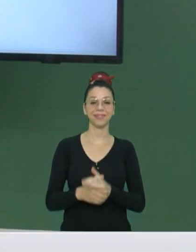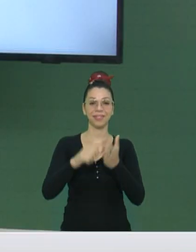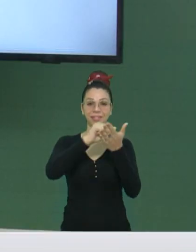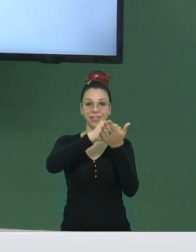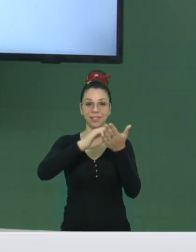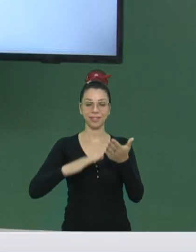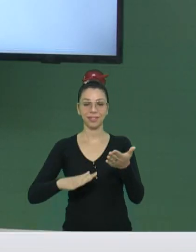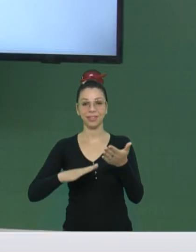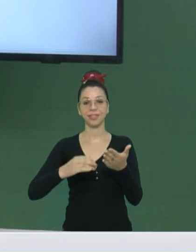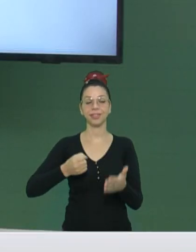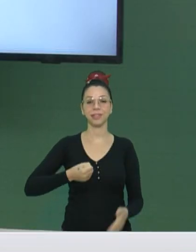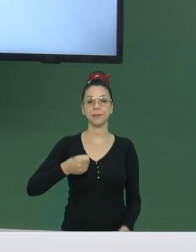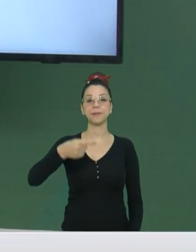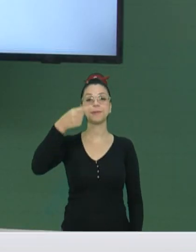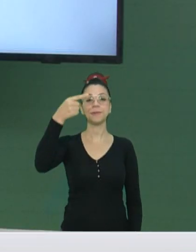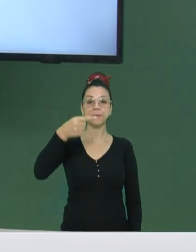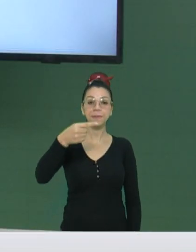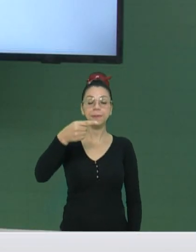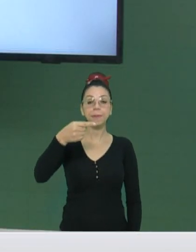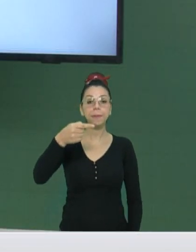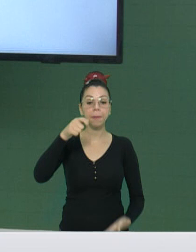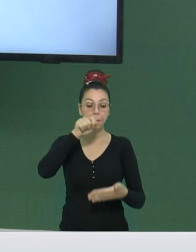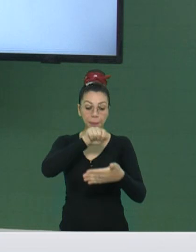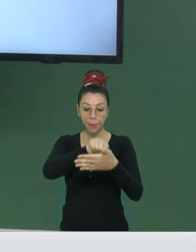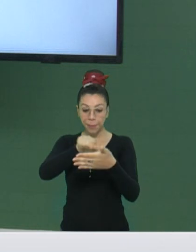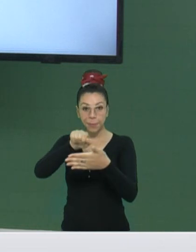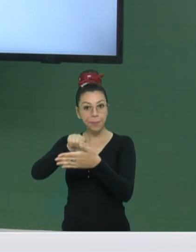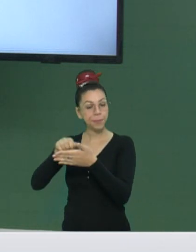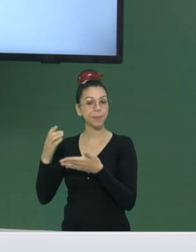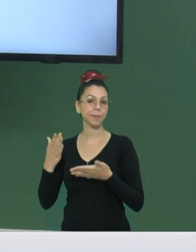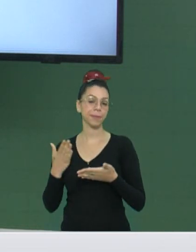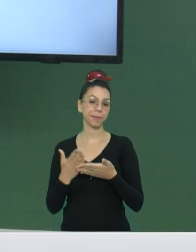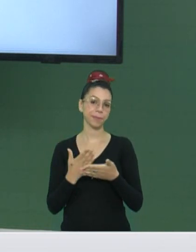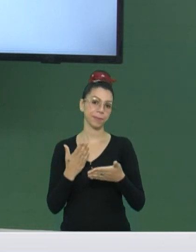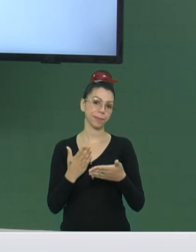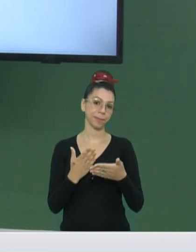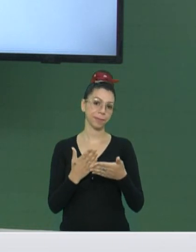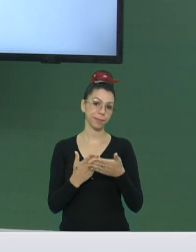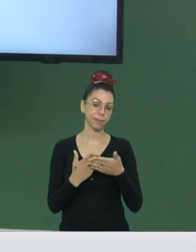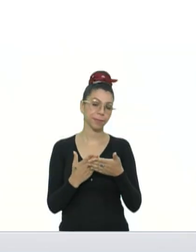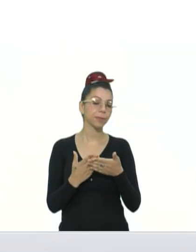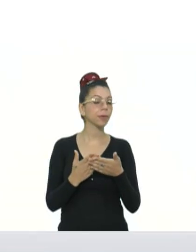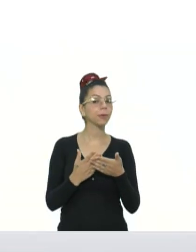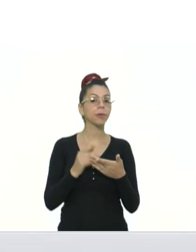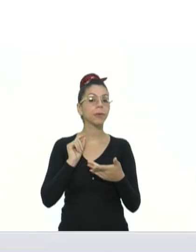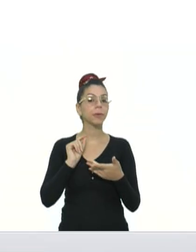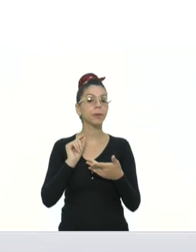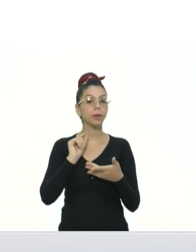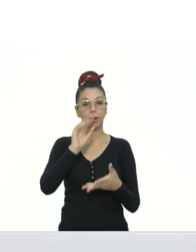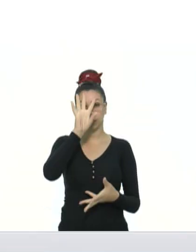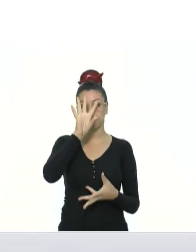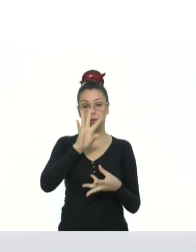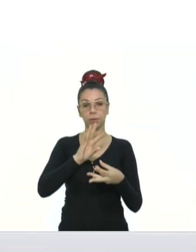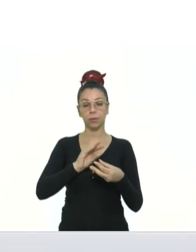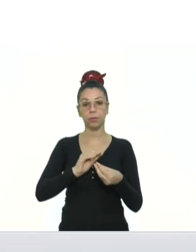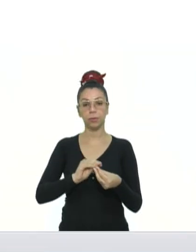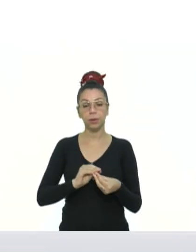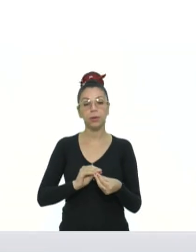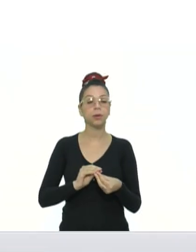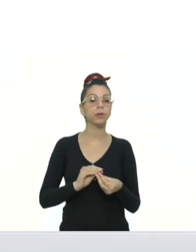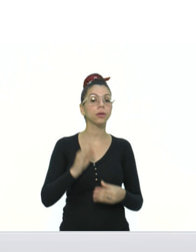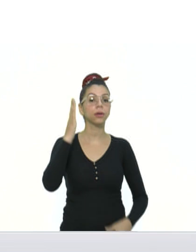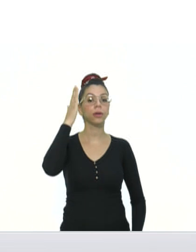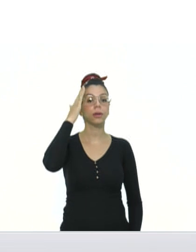Atividade 1, tá? Escreva no seu caderno o que você entende e sabe sobre